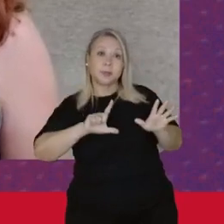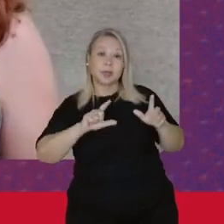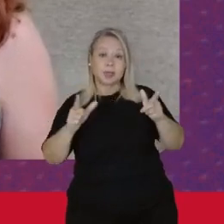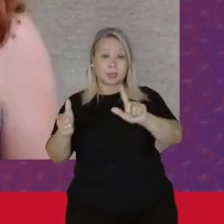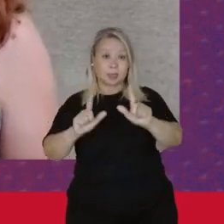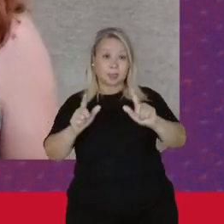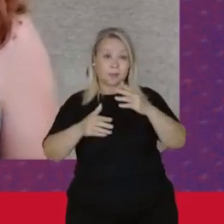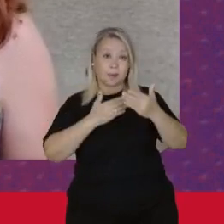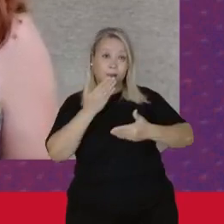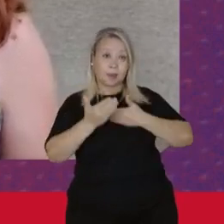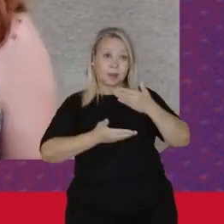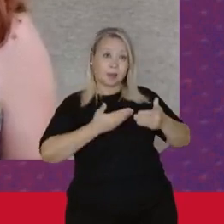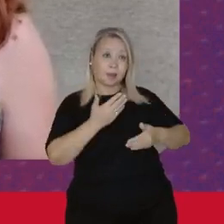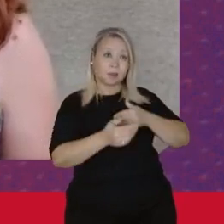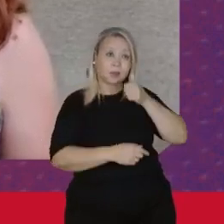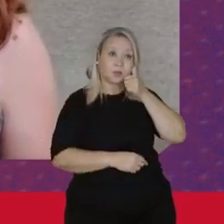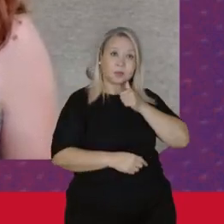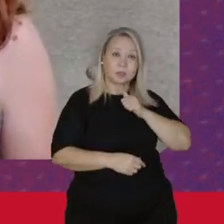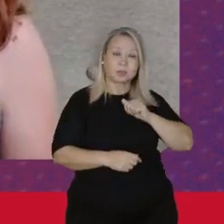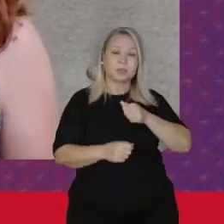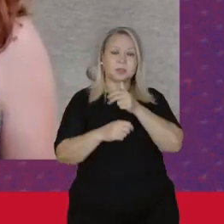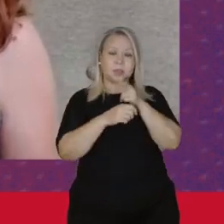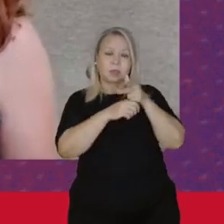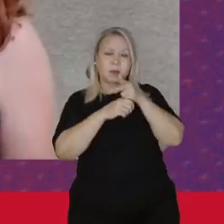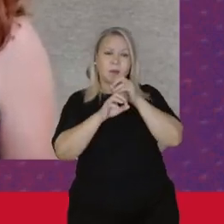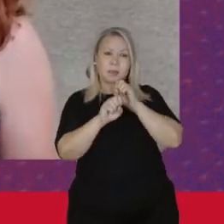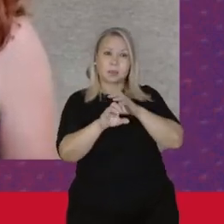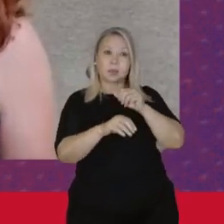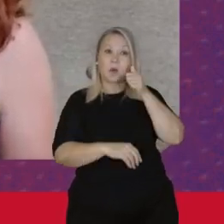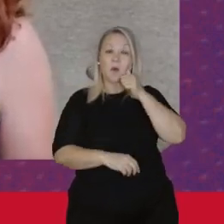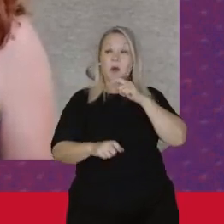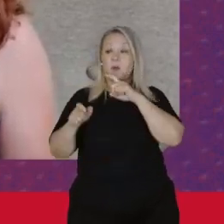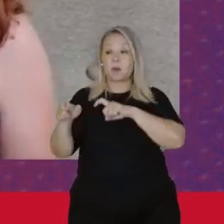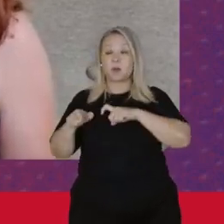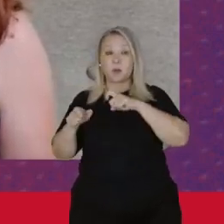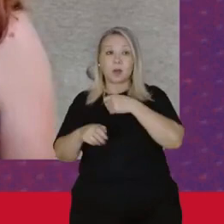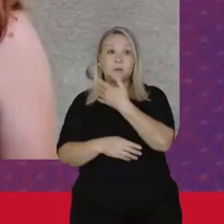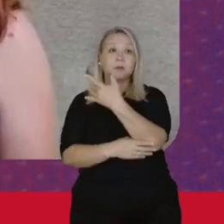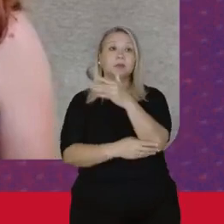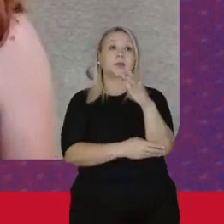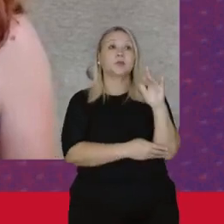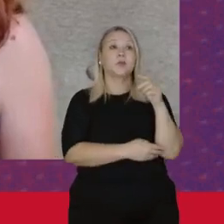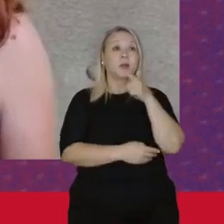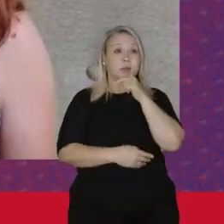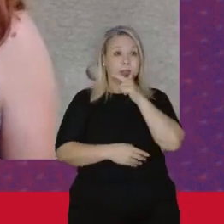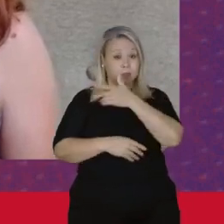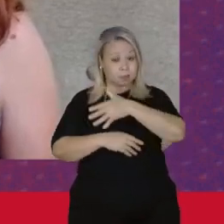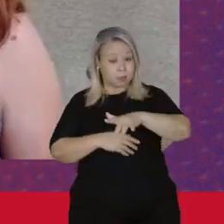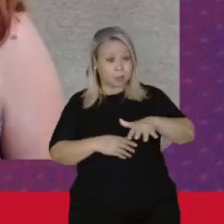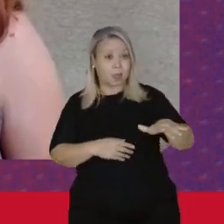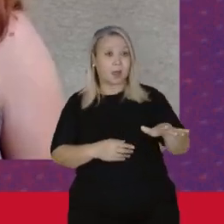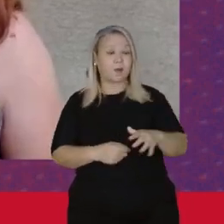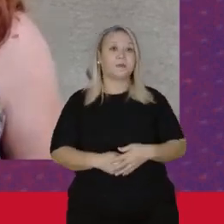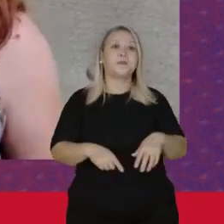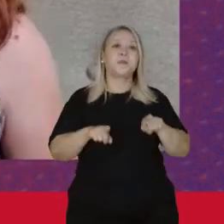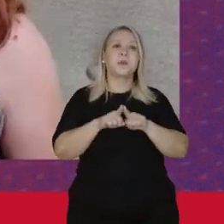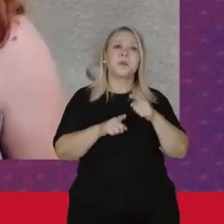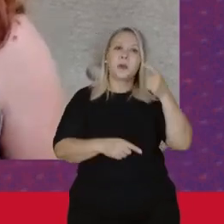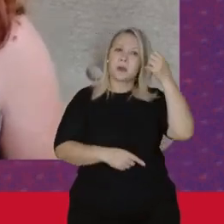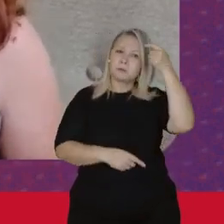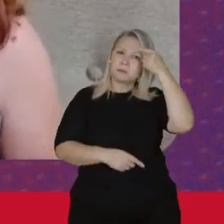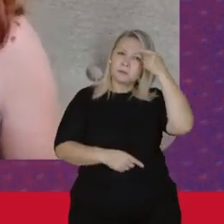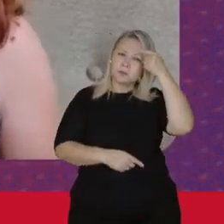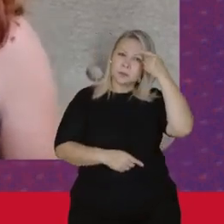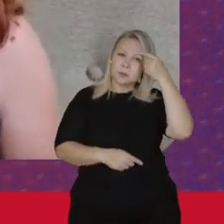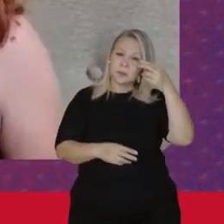Elas por Elas. Estamos gravando essas aulas sobre as mulheres do campo, das florestas e das águas, também para pensar a